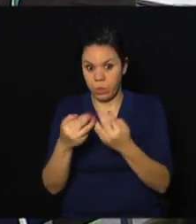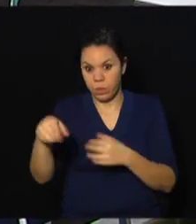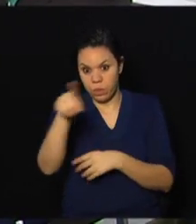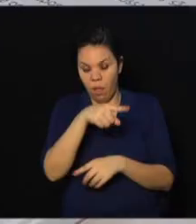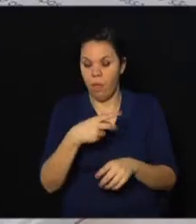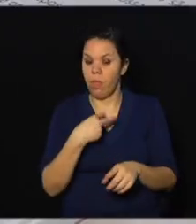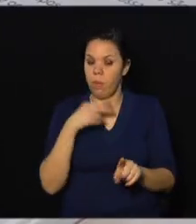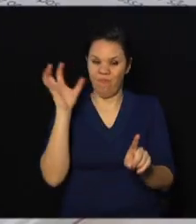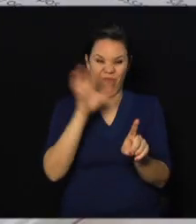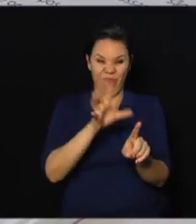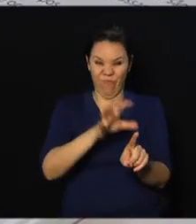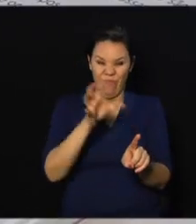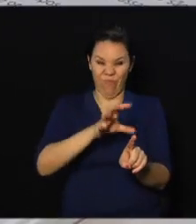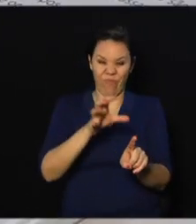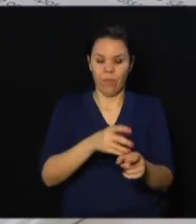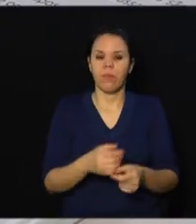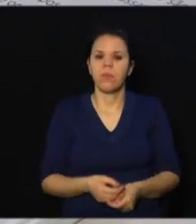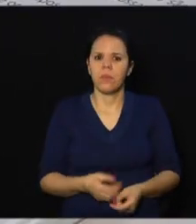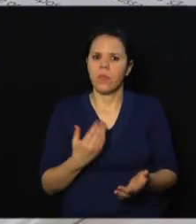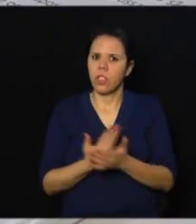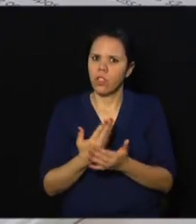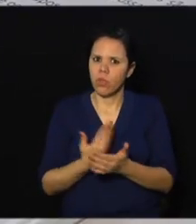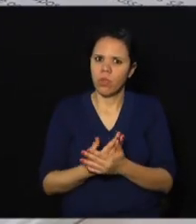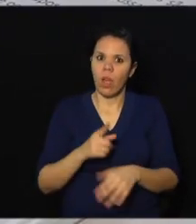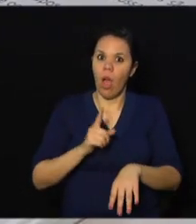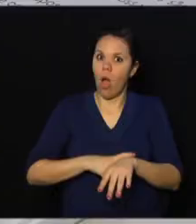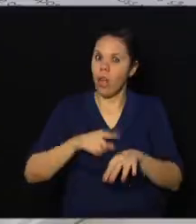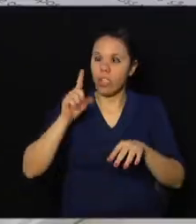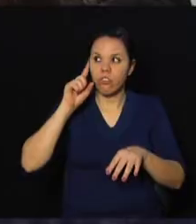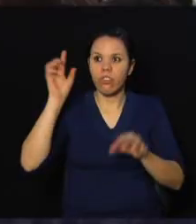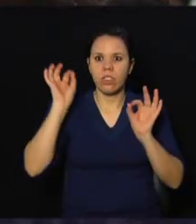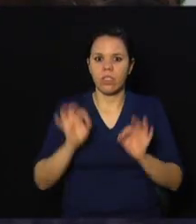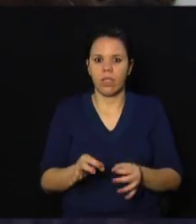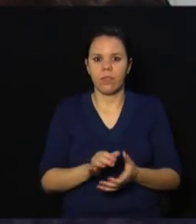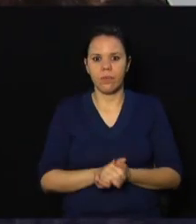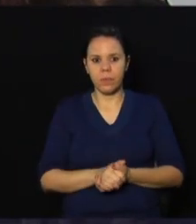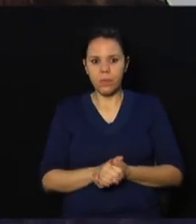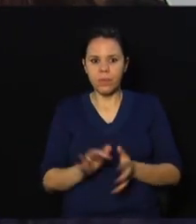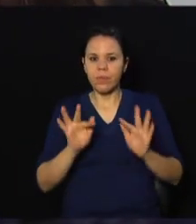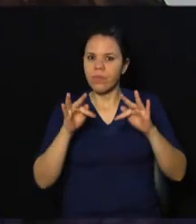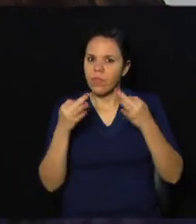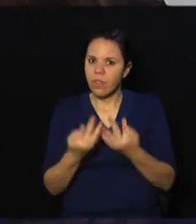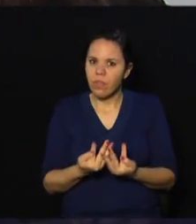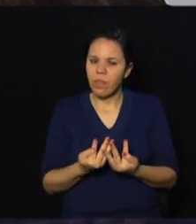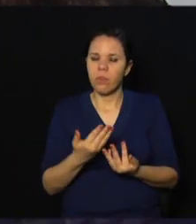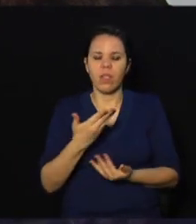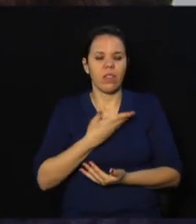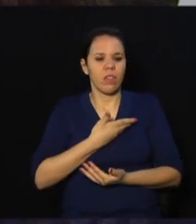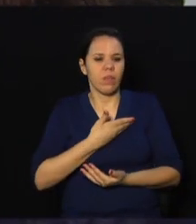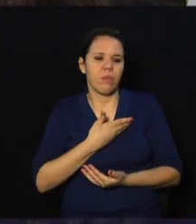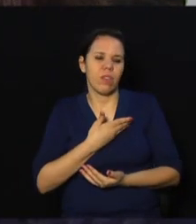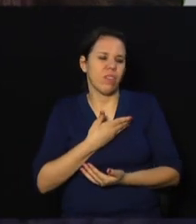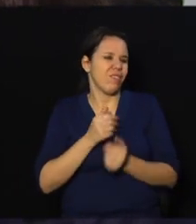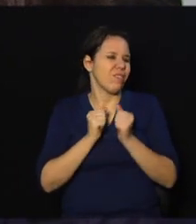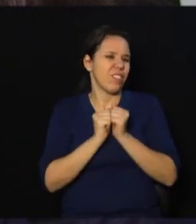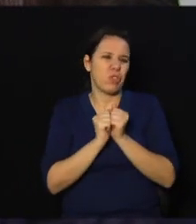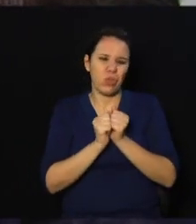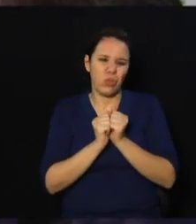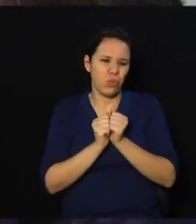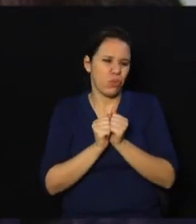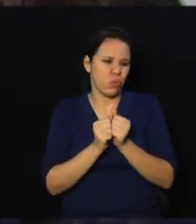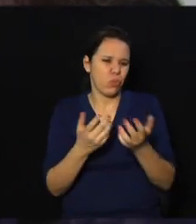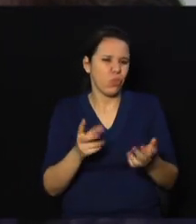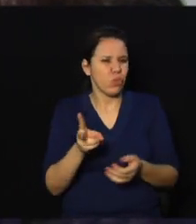fazer pressão. Estudar tem hora e dia certos. A família e os amigos não estão no dia a dia com eles, então muitas vezes